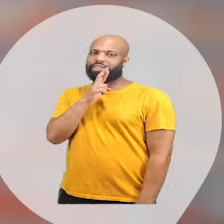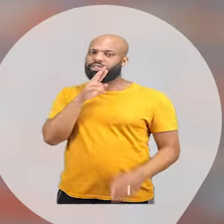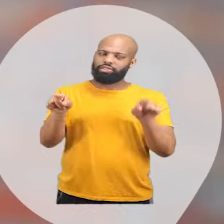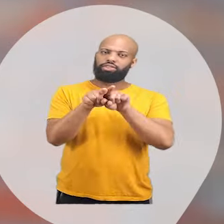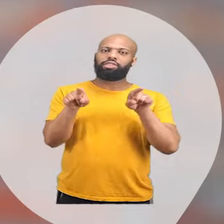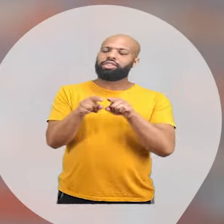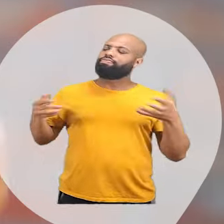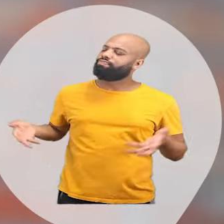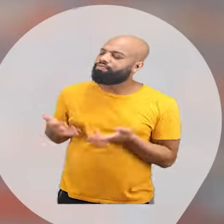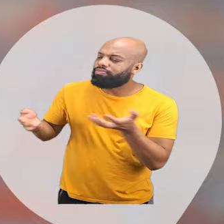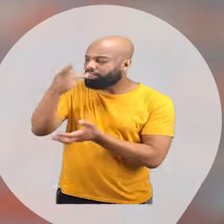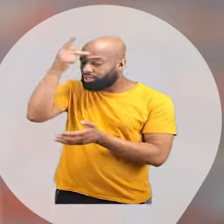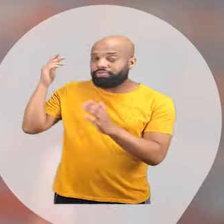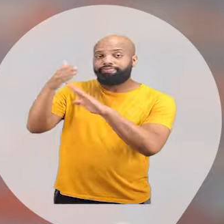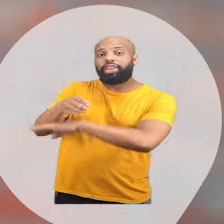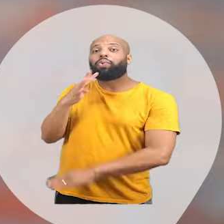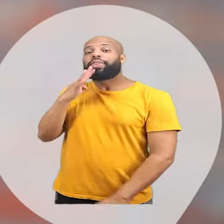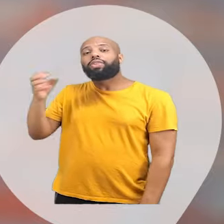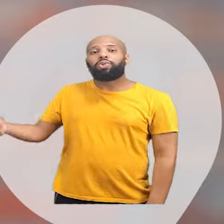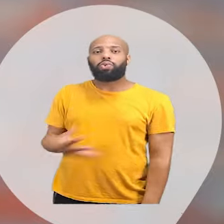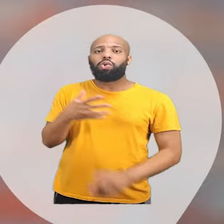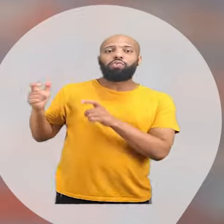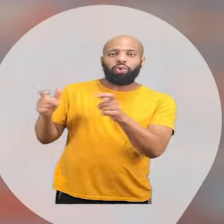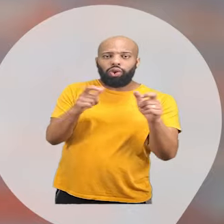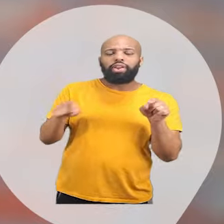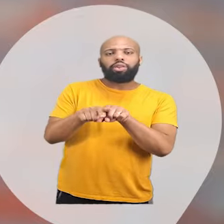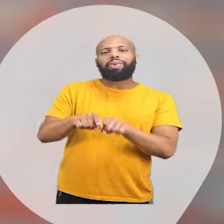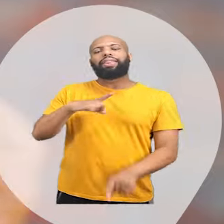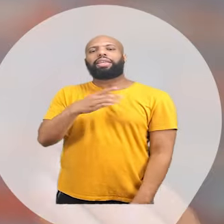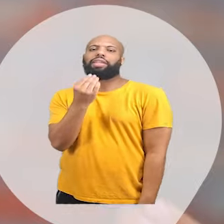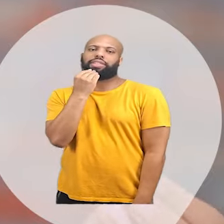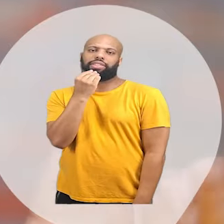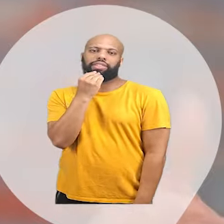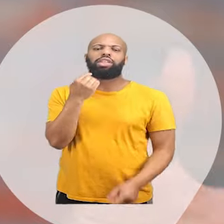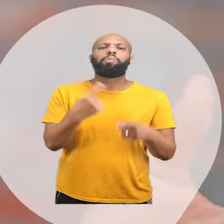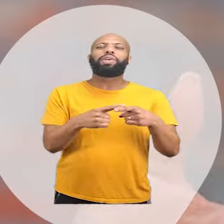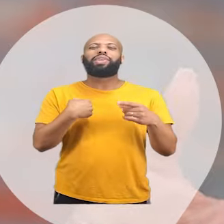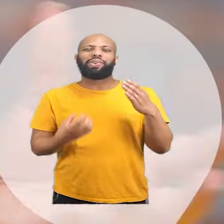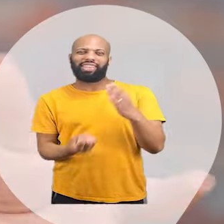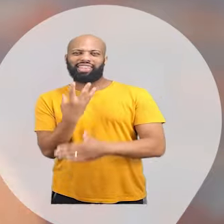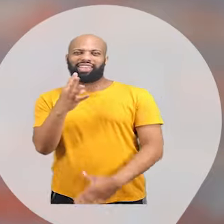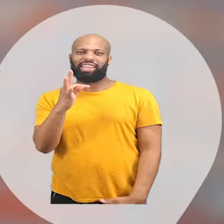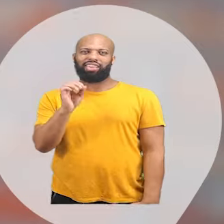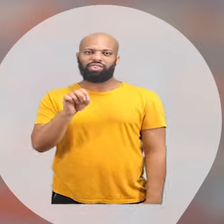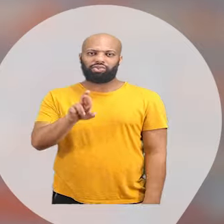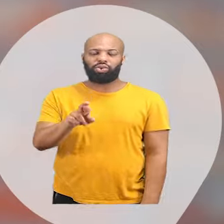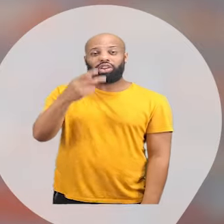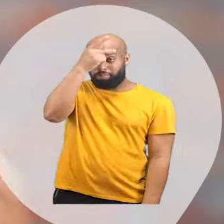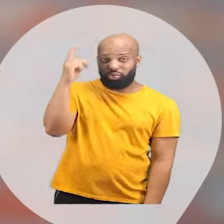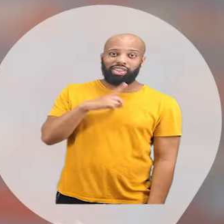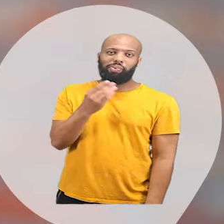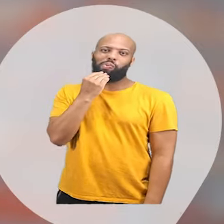esses restaurantes e que estimula as pessoas a irem conhecer novos lugares tem a oportunidade por que que eu criei para as pessoas